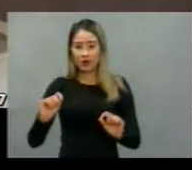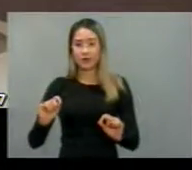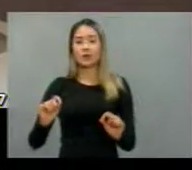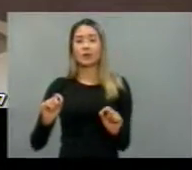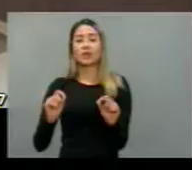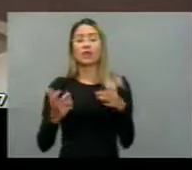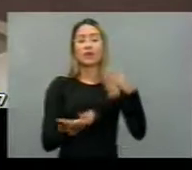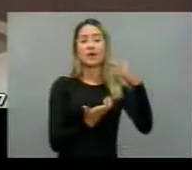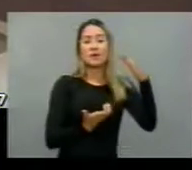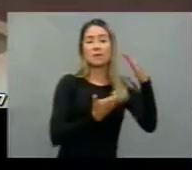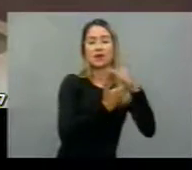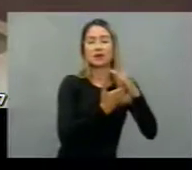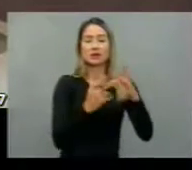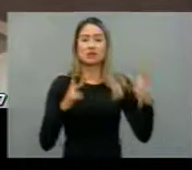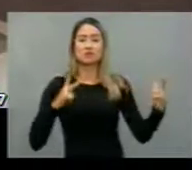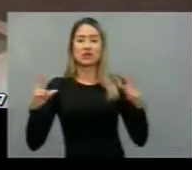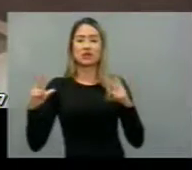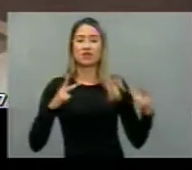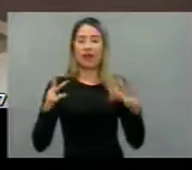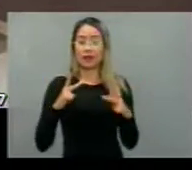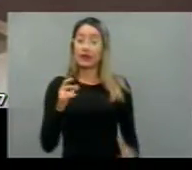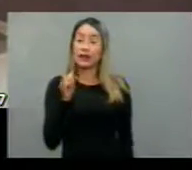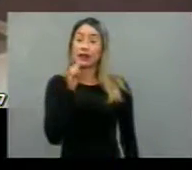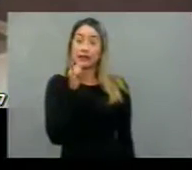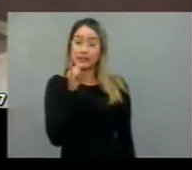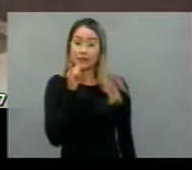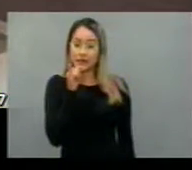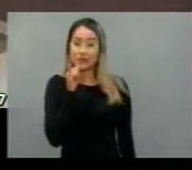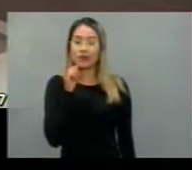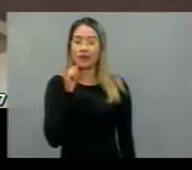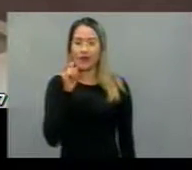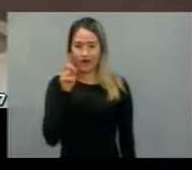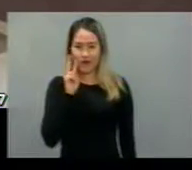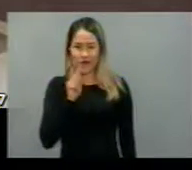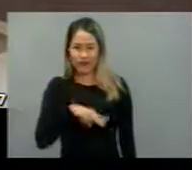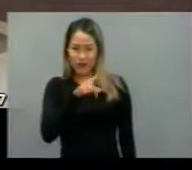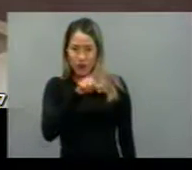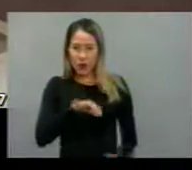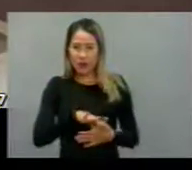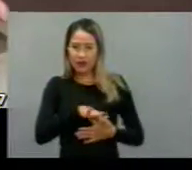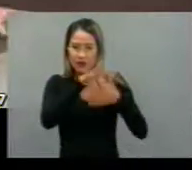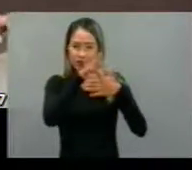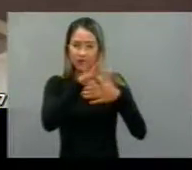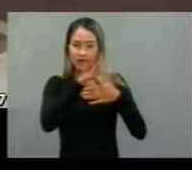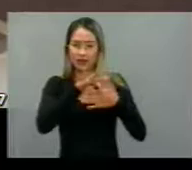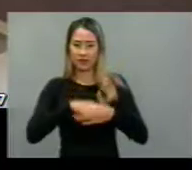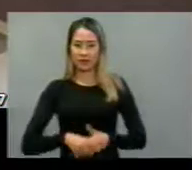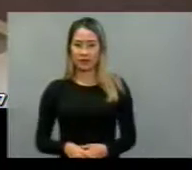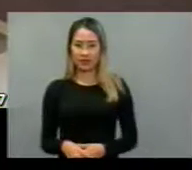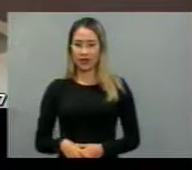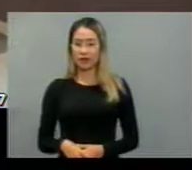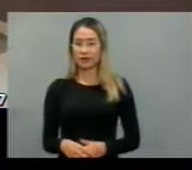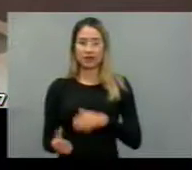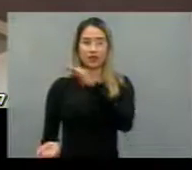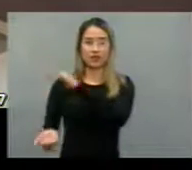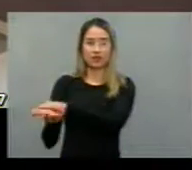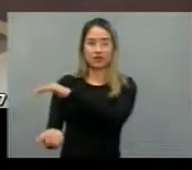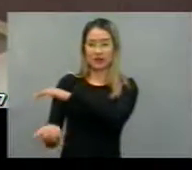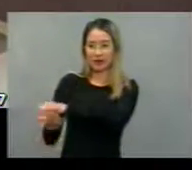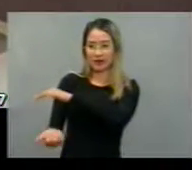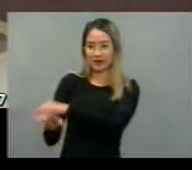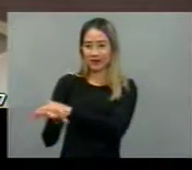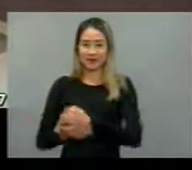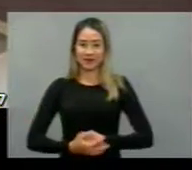corporações privadas, no caso da carne, da indústria da carne e a corrupção política. Eu